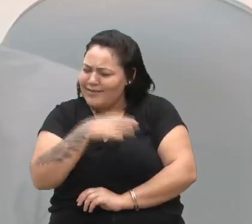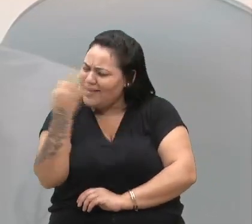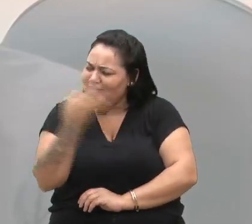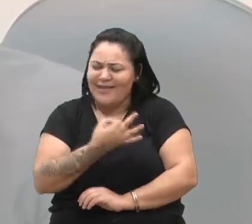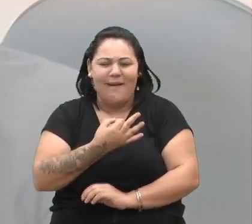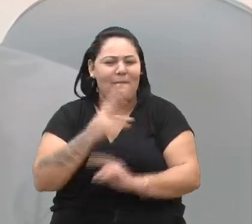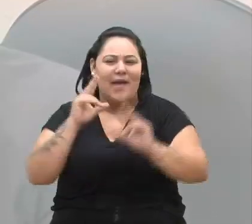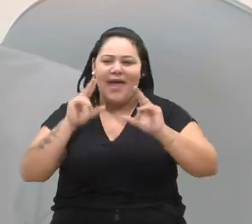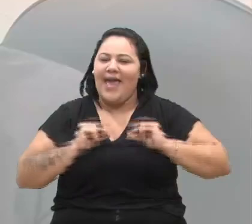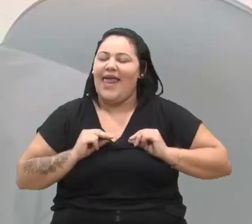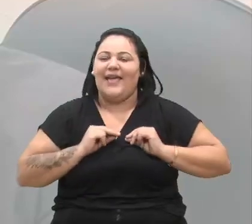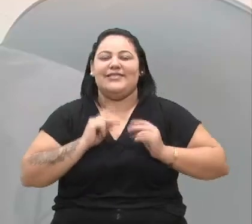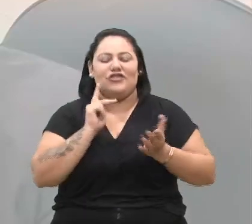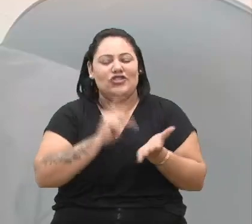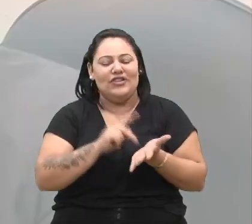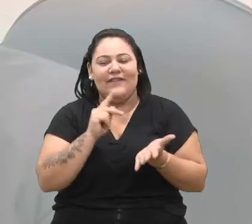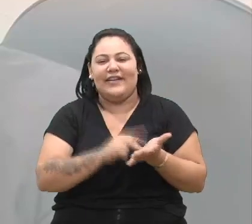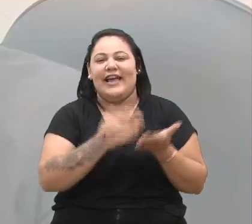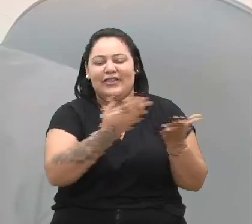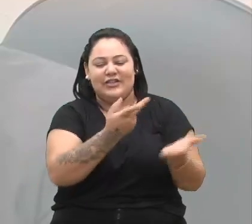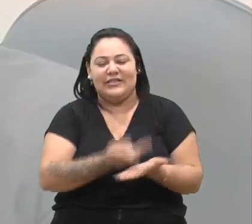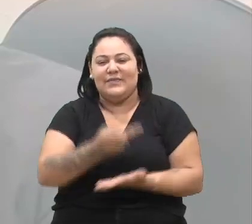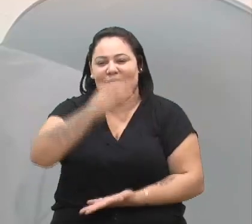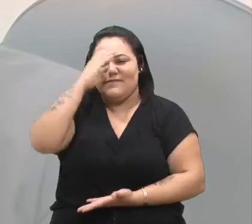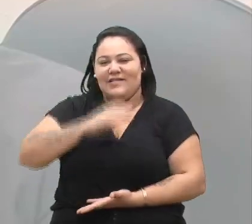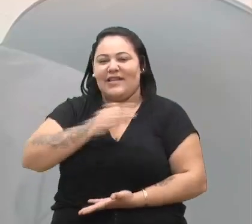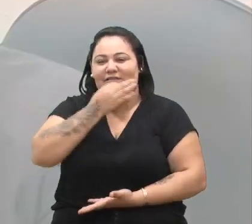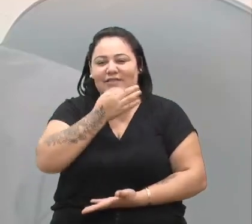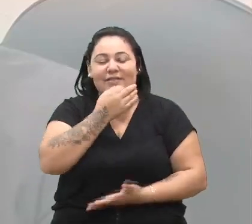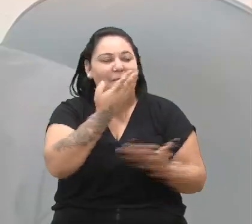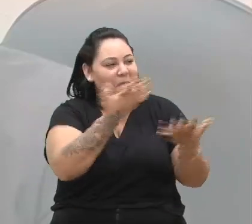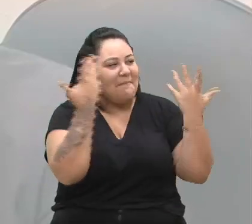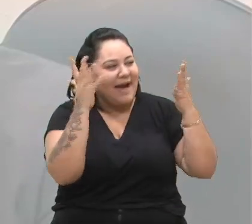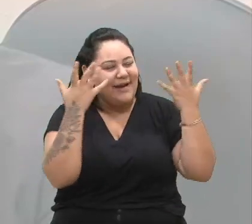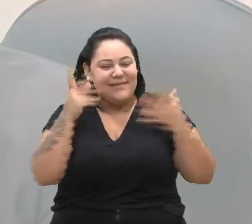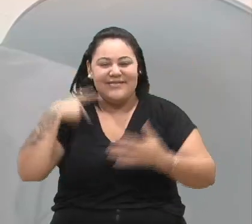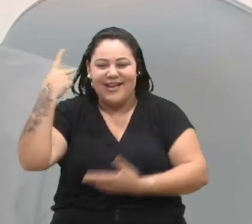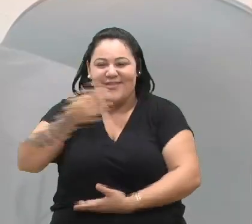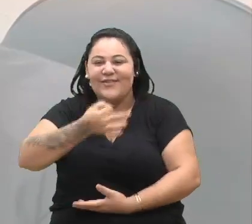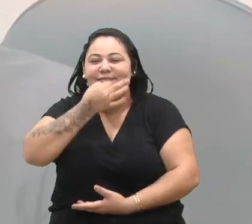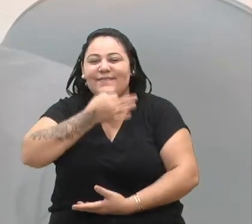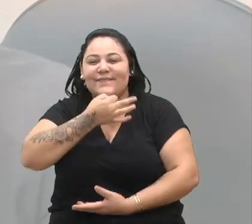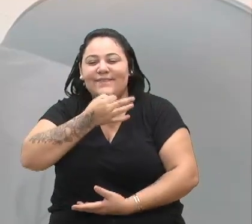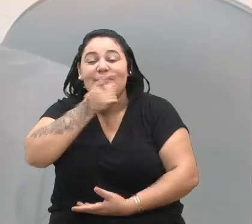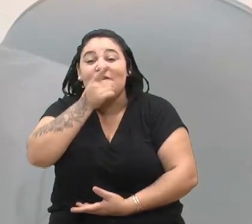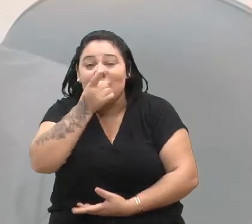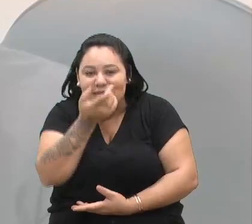muito o título de cidadão caxiense. Então, parabéns, vereador Meneguzzi, e parabéns ao Leonir por